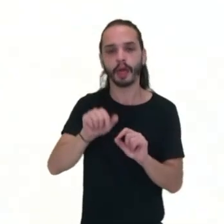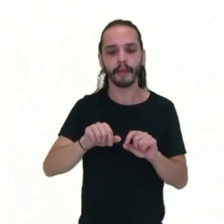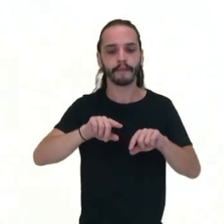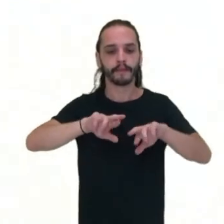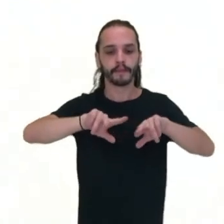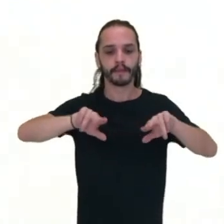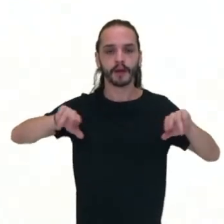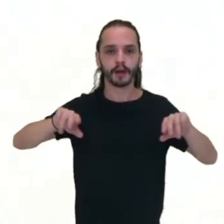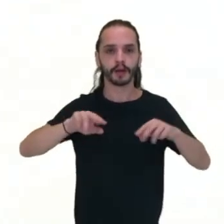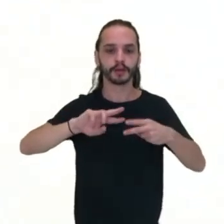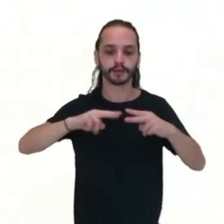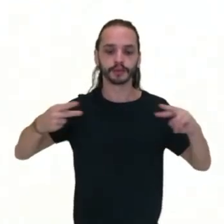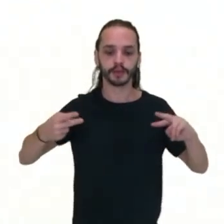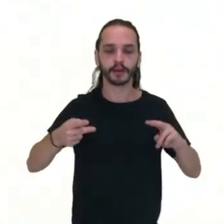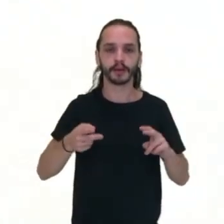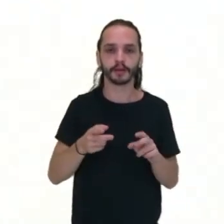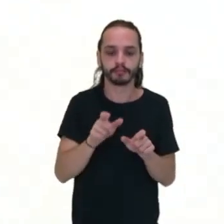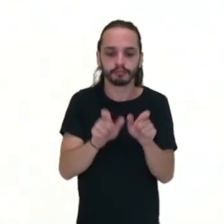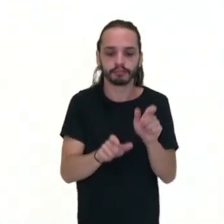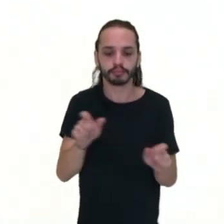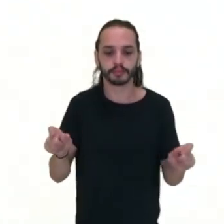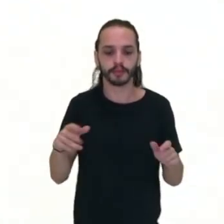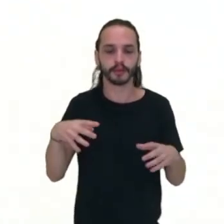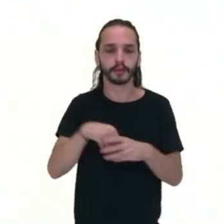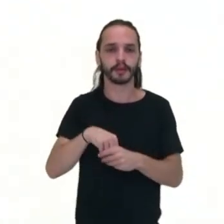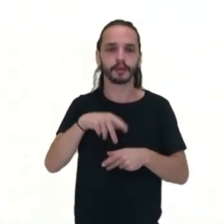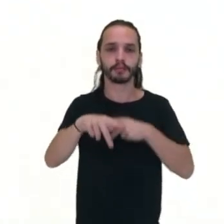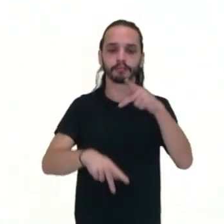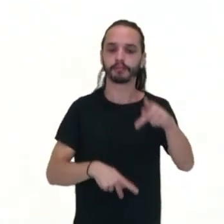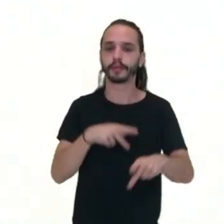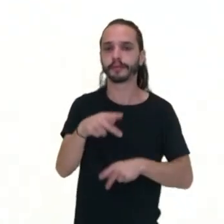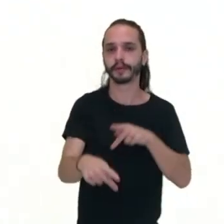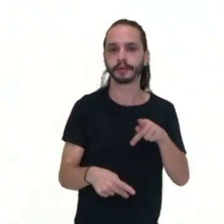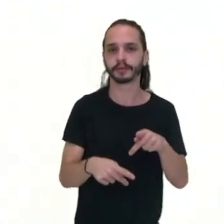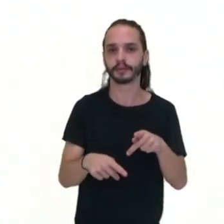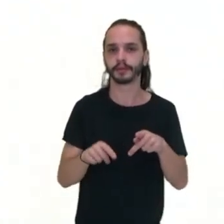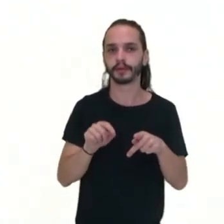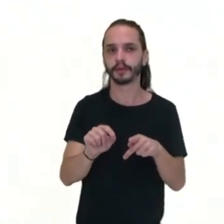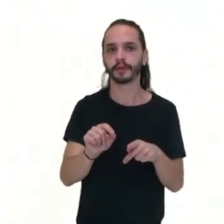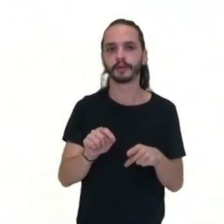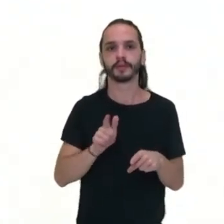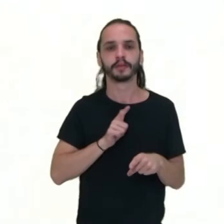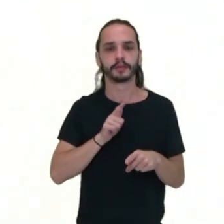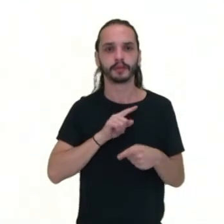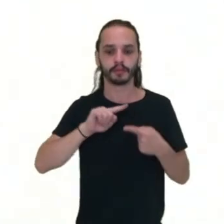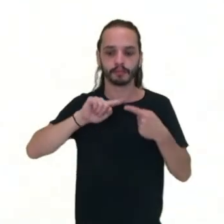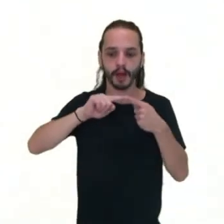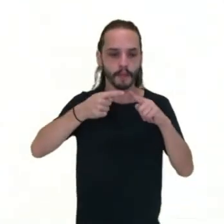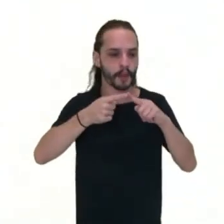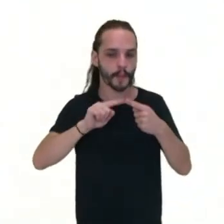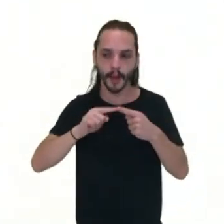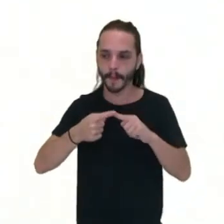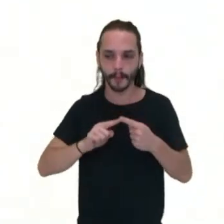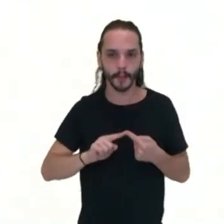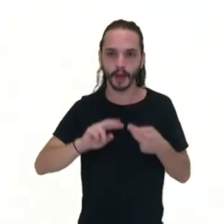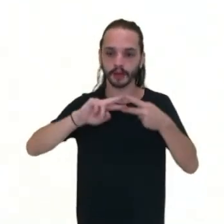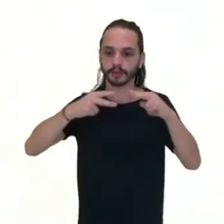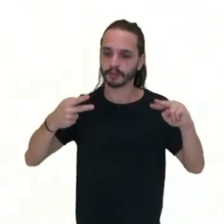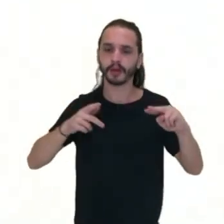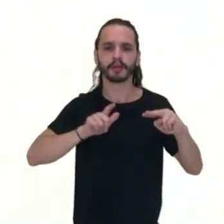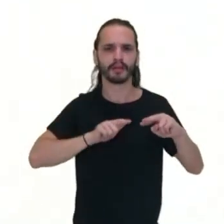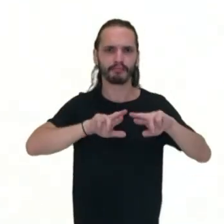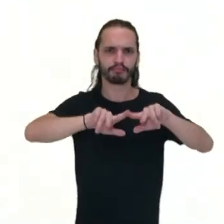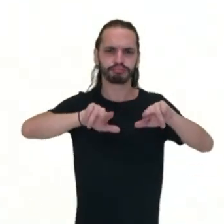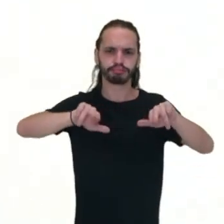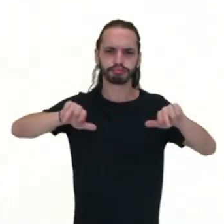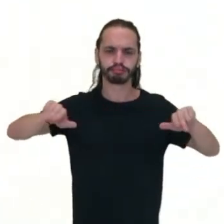genes entre indivíduos de uma população. Tá? Então, uma população com essas recombinações foi criando variabilidade.